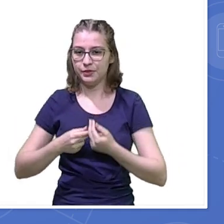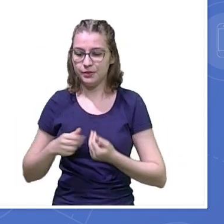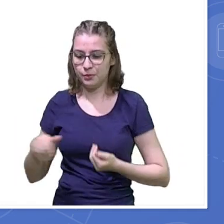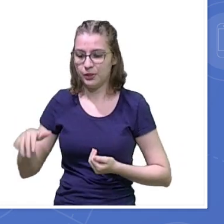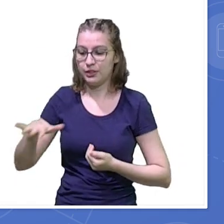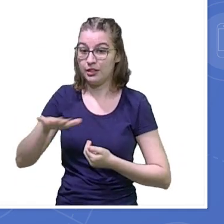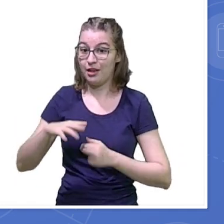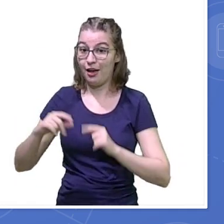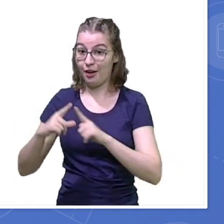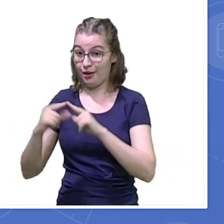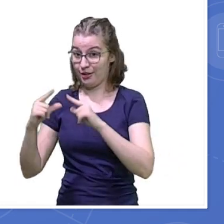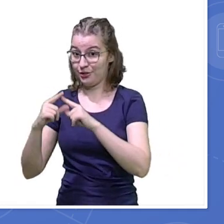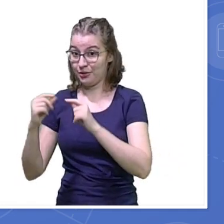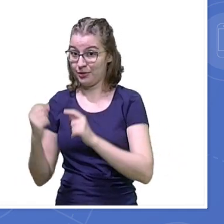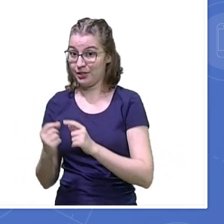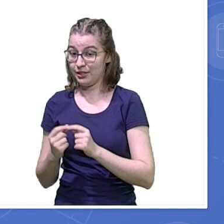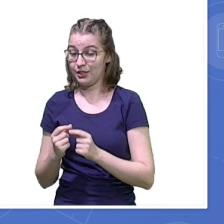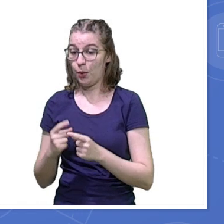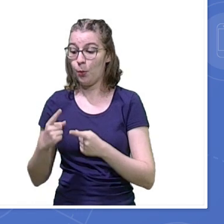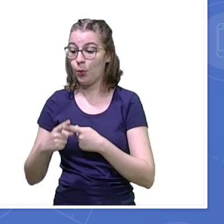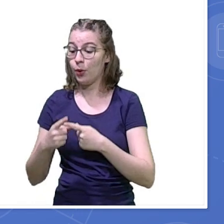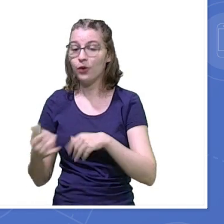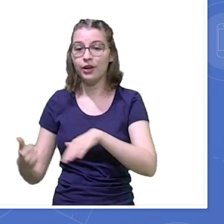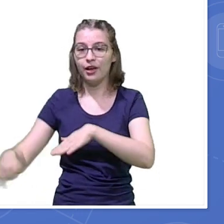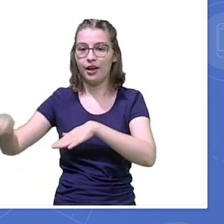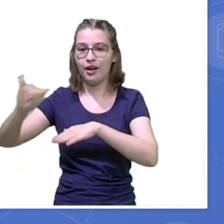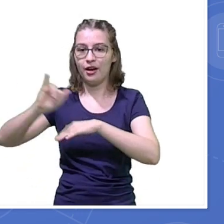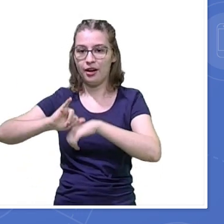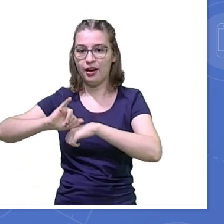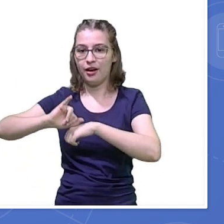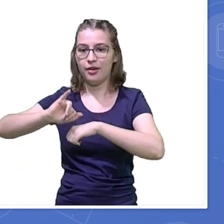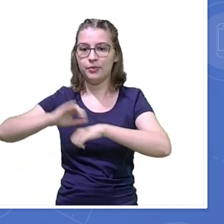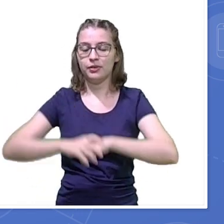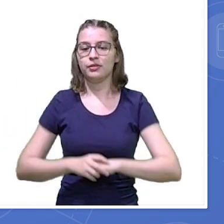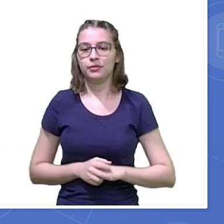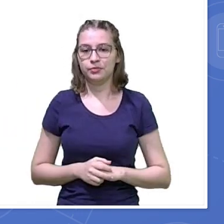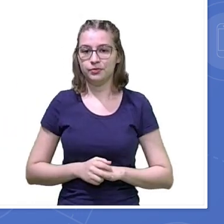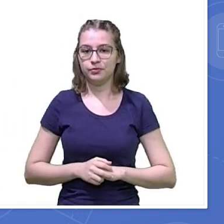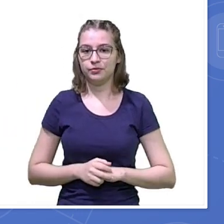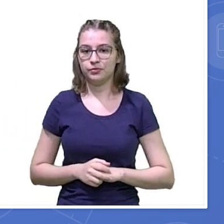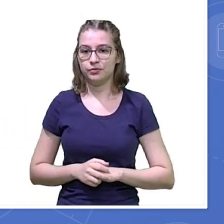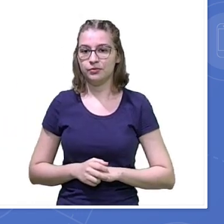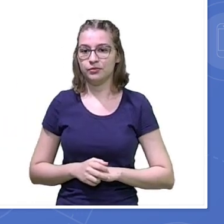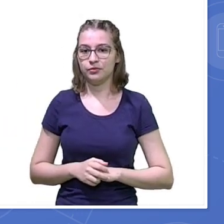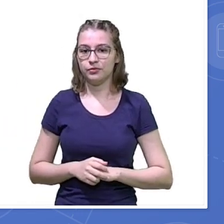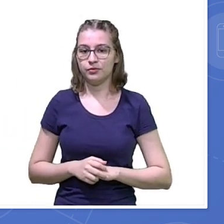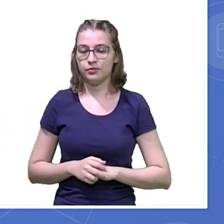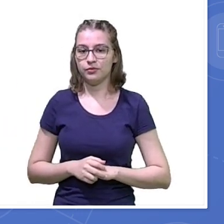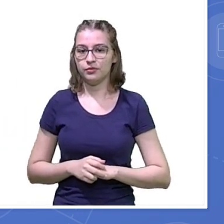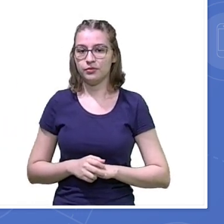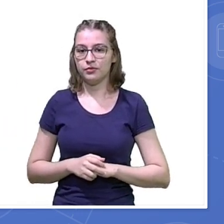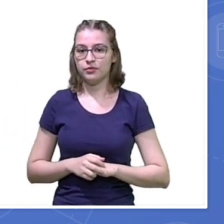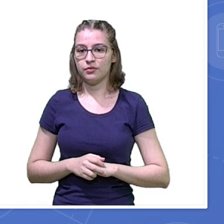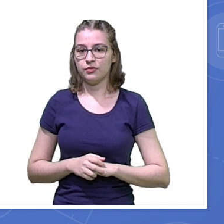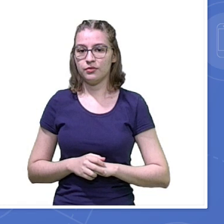sido criada para virar a capital do território brasileiro. Então essa imagem aqui que a gente vai ver de novo,